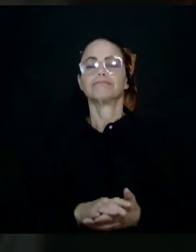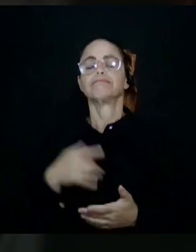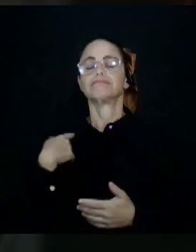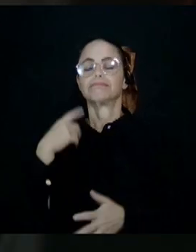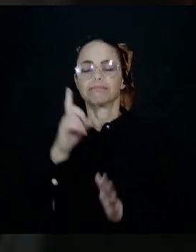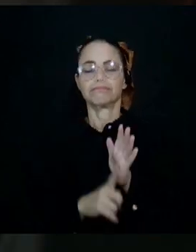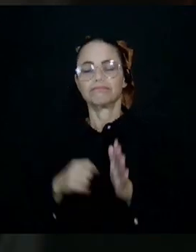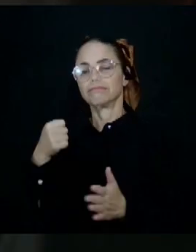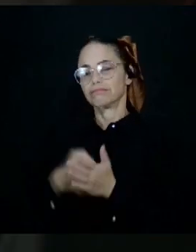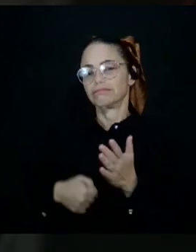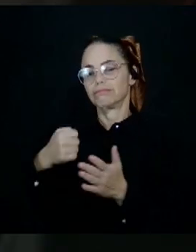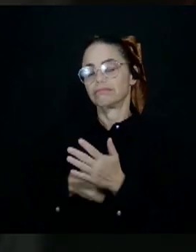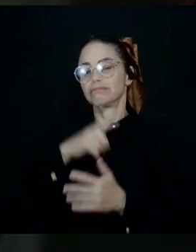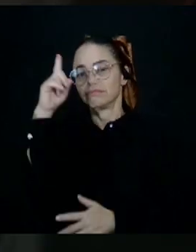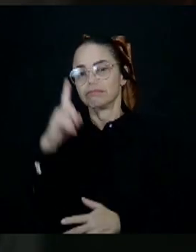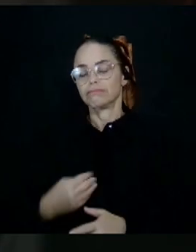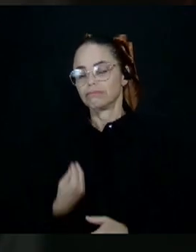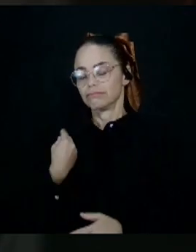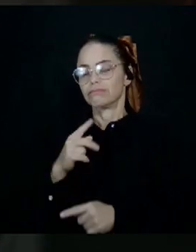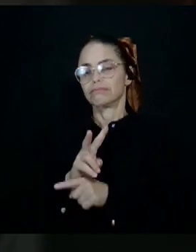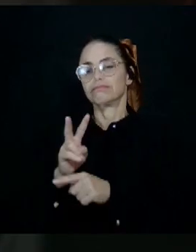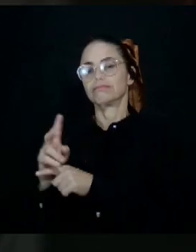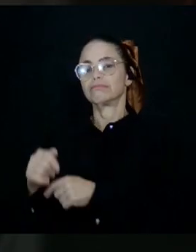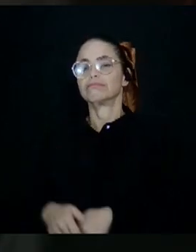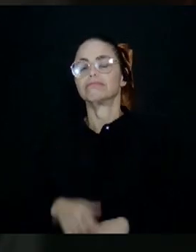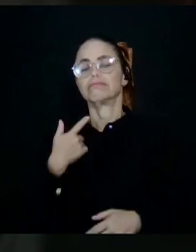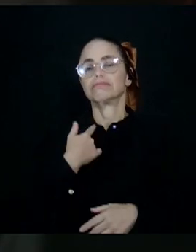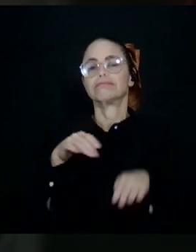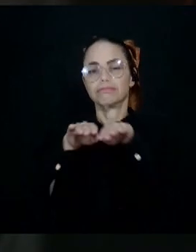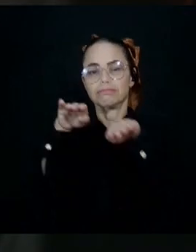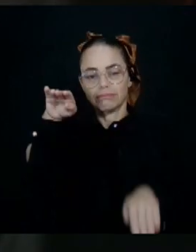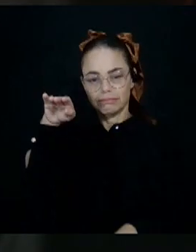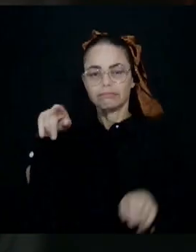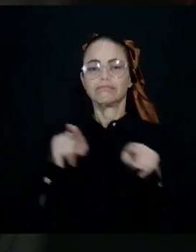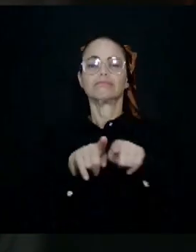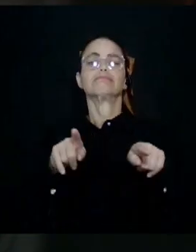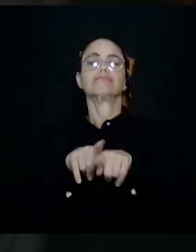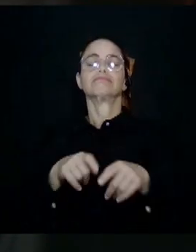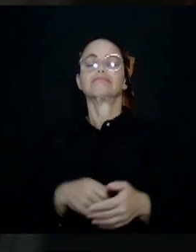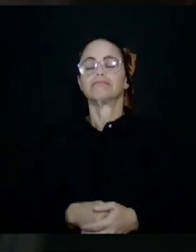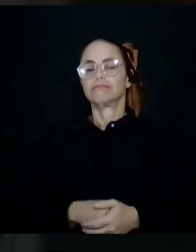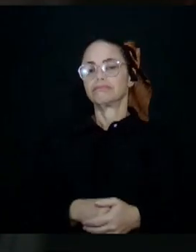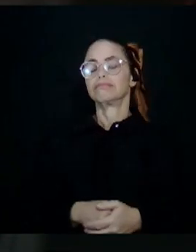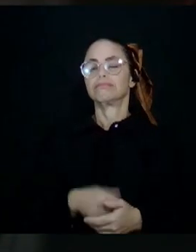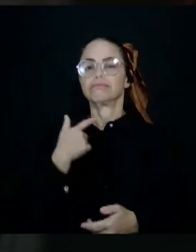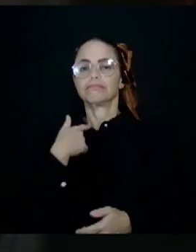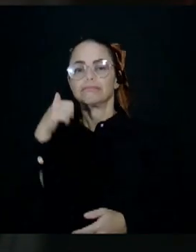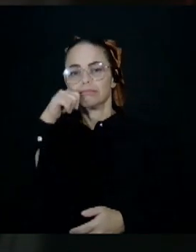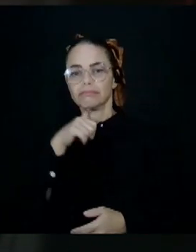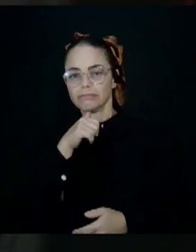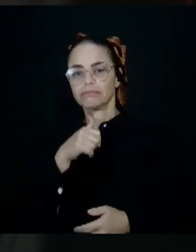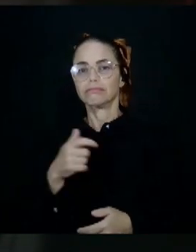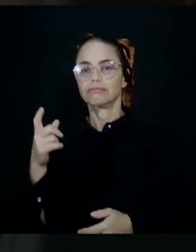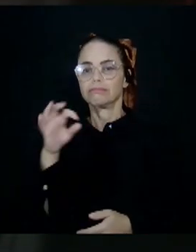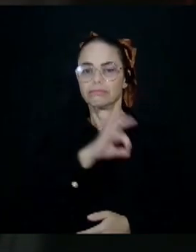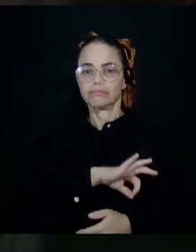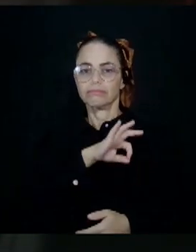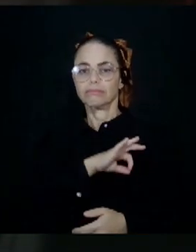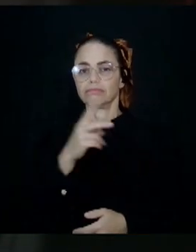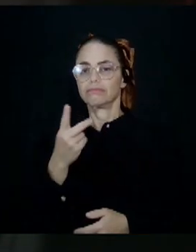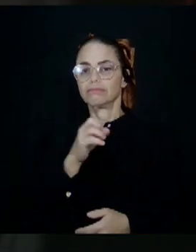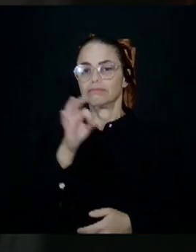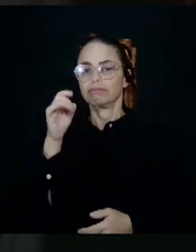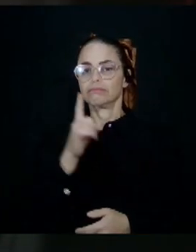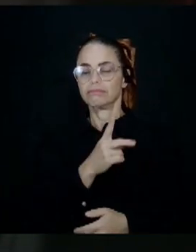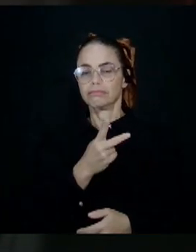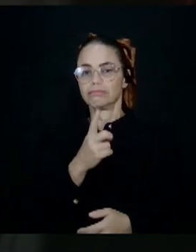também à proteção, mas a desigualdade também está no bolso. No Brasil, as mulheres recebem em média 21% menos que os homens em